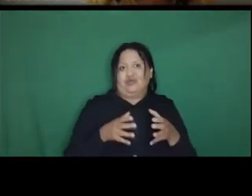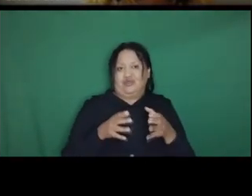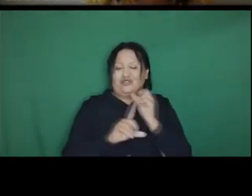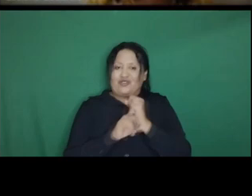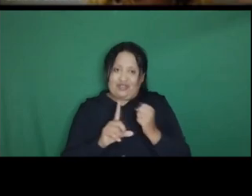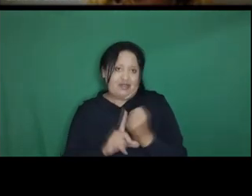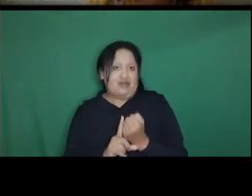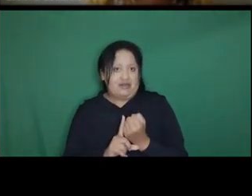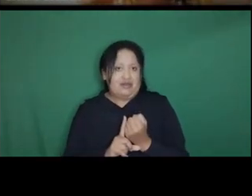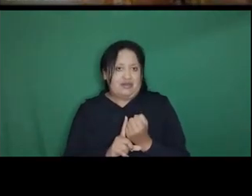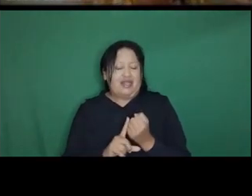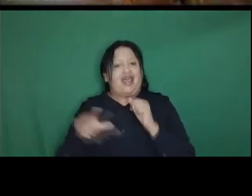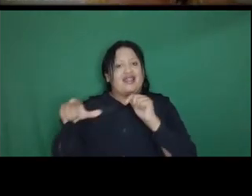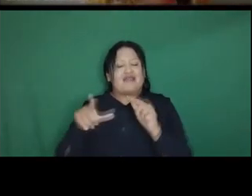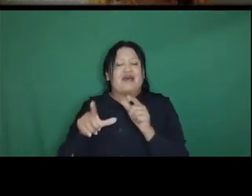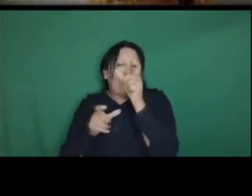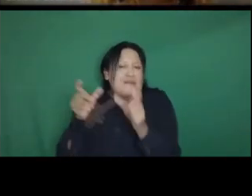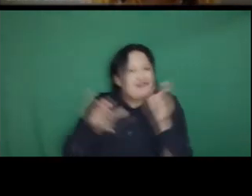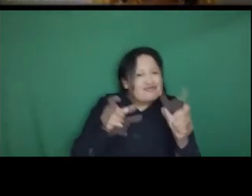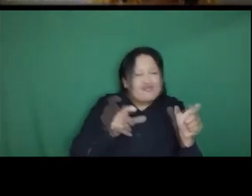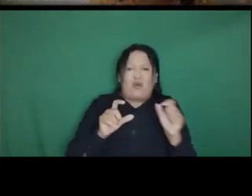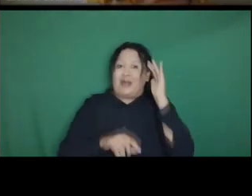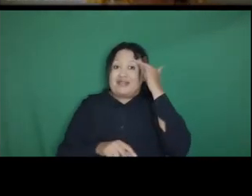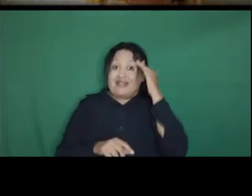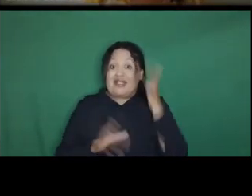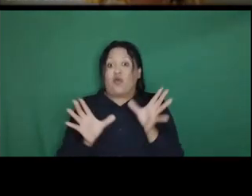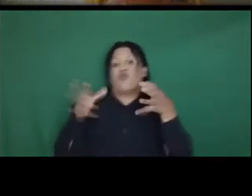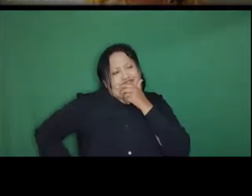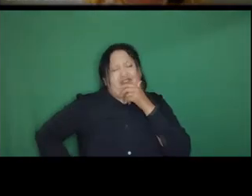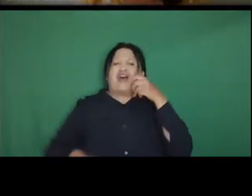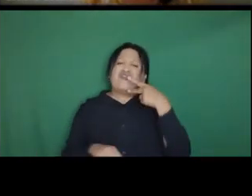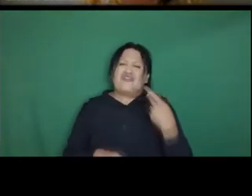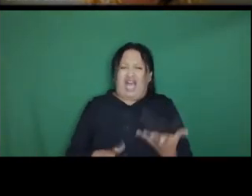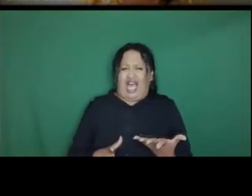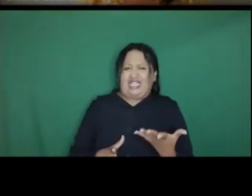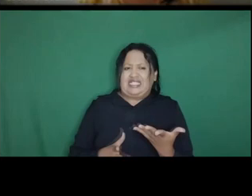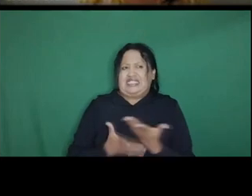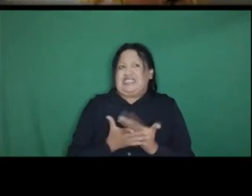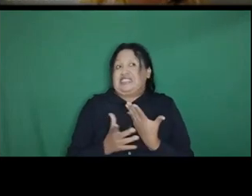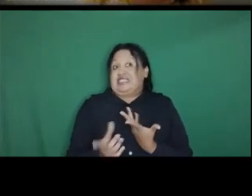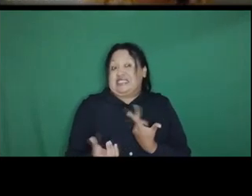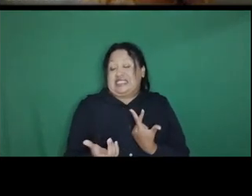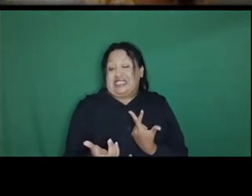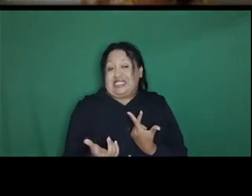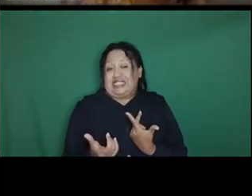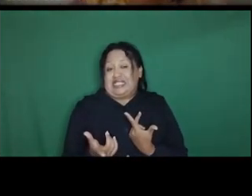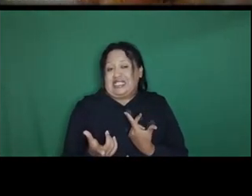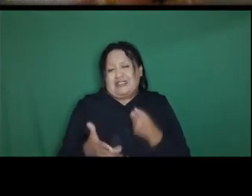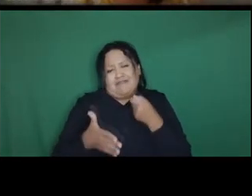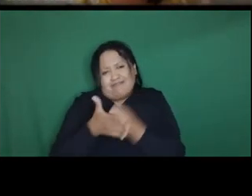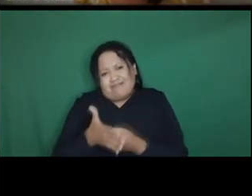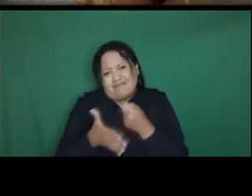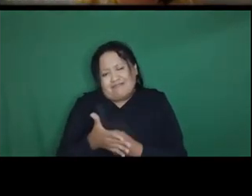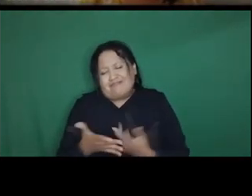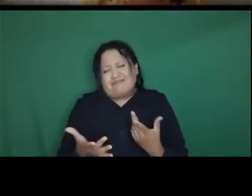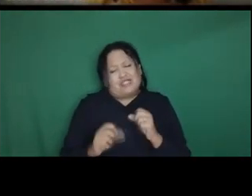classes né do grupo né Ele fala de indivíduo para entender o coletivo tá então a gente já